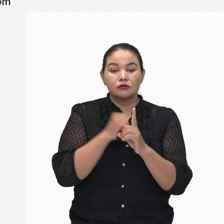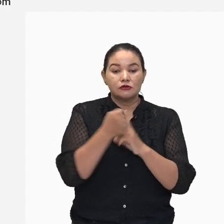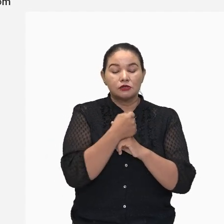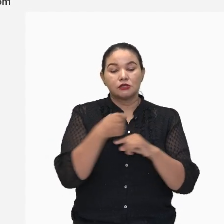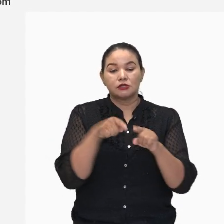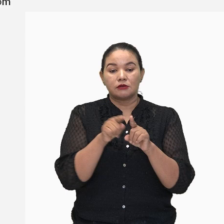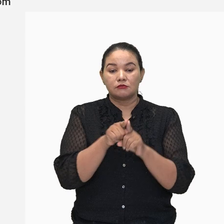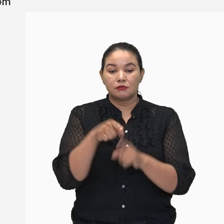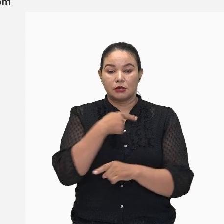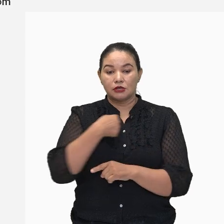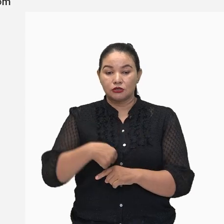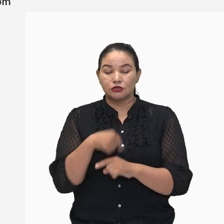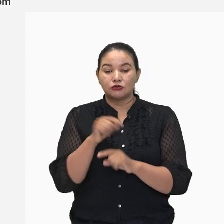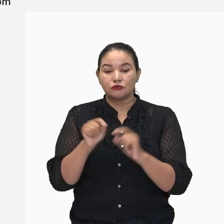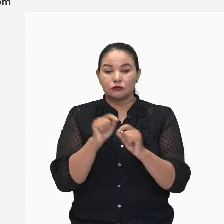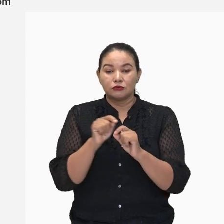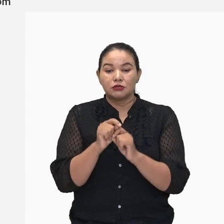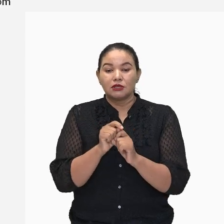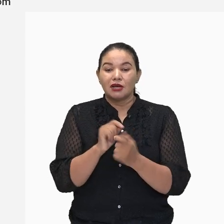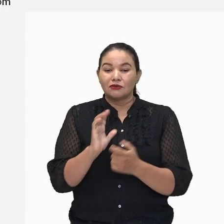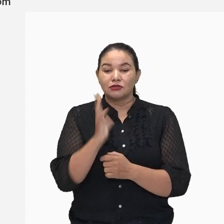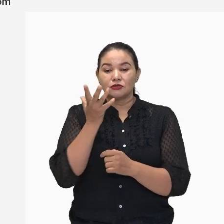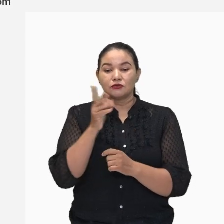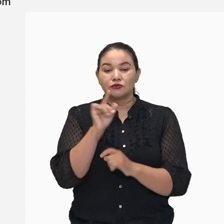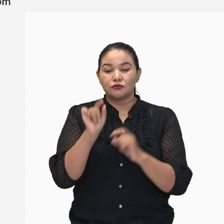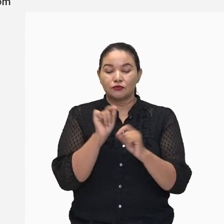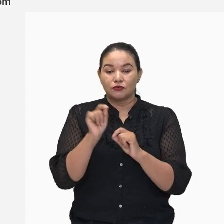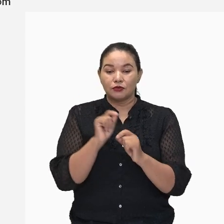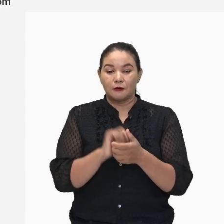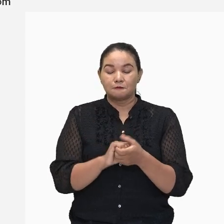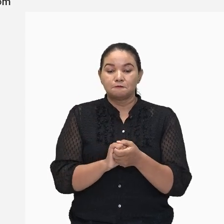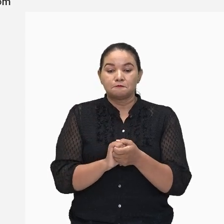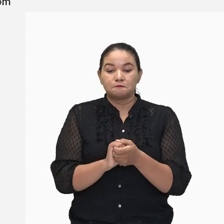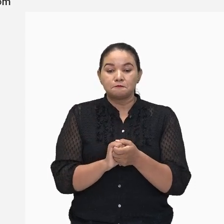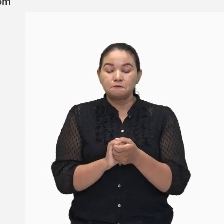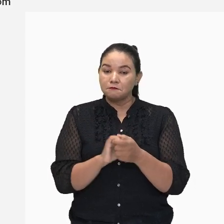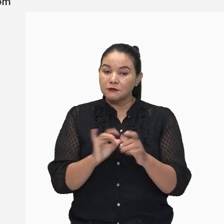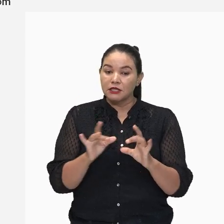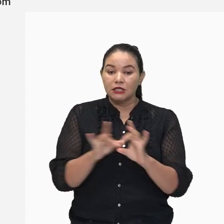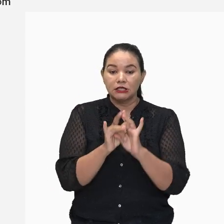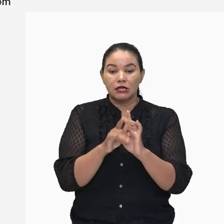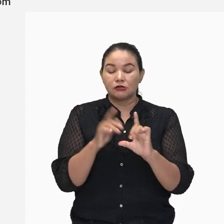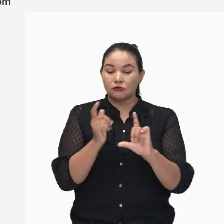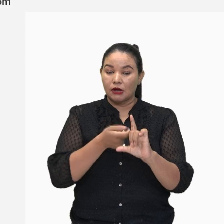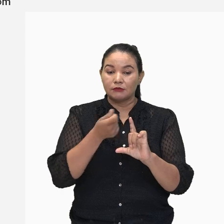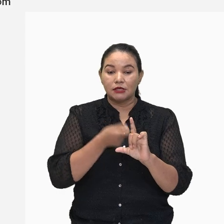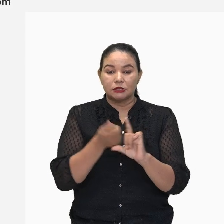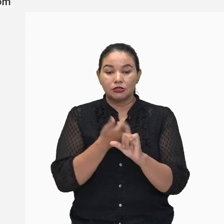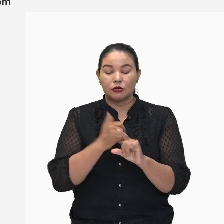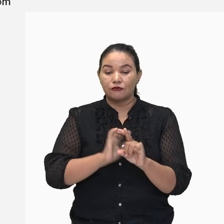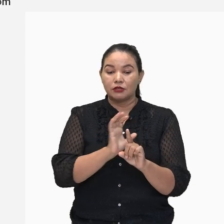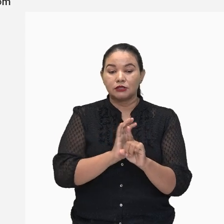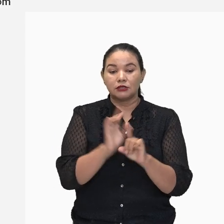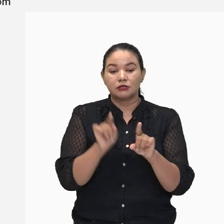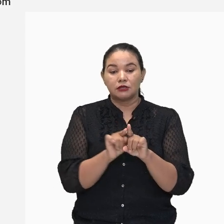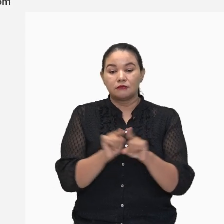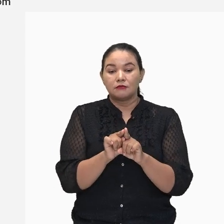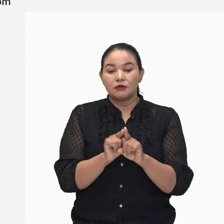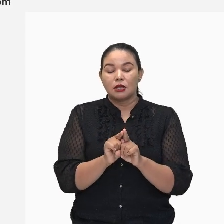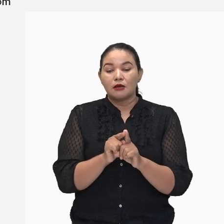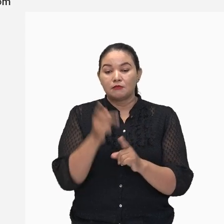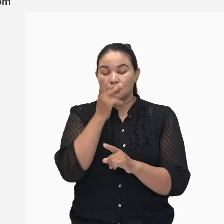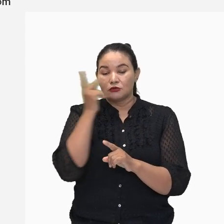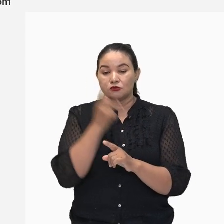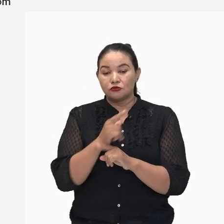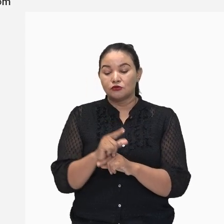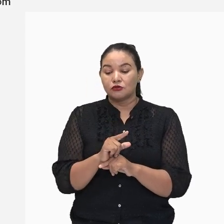ele acabou se tornando um estado à parte, tá? Ligado ao capitalismo, com influência de fugitivos do